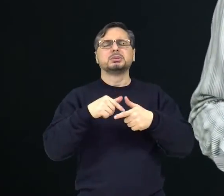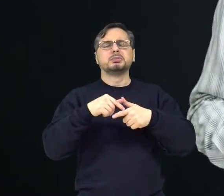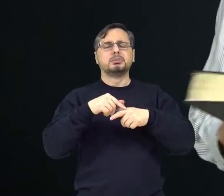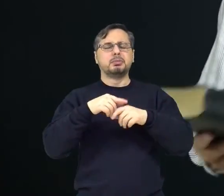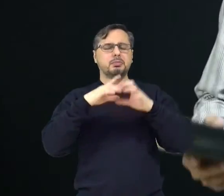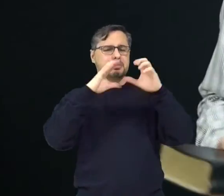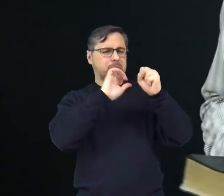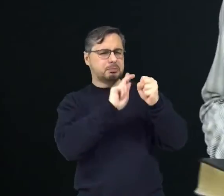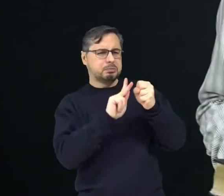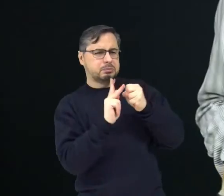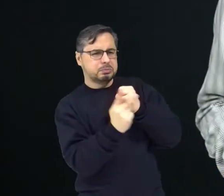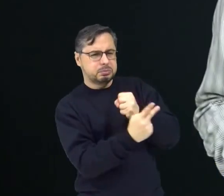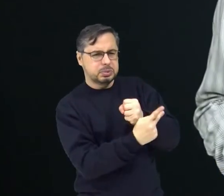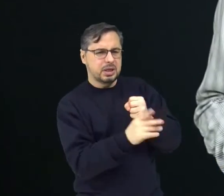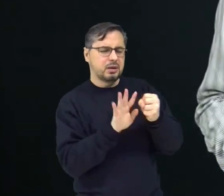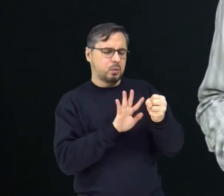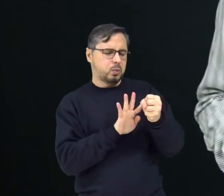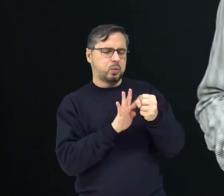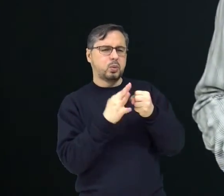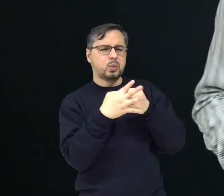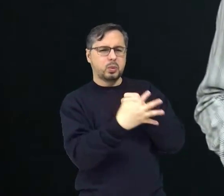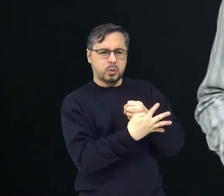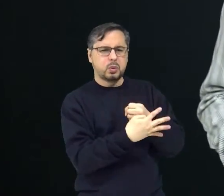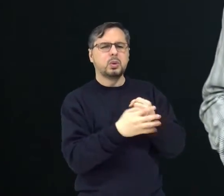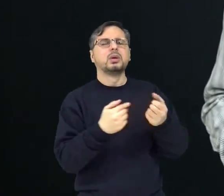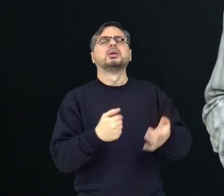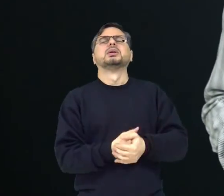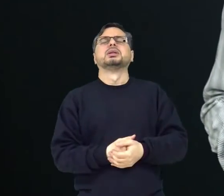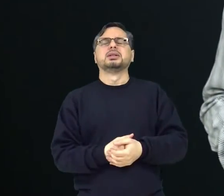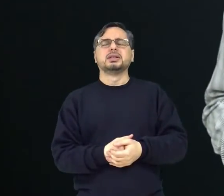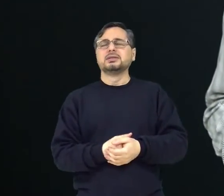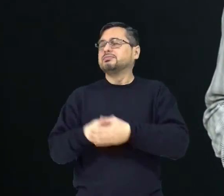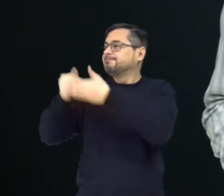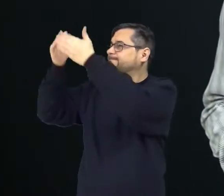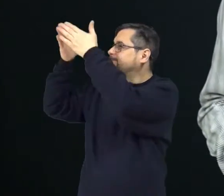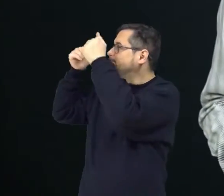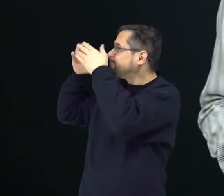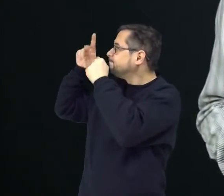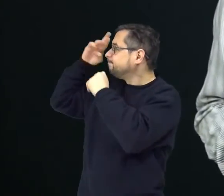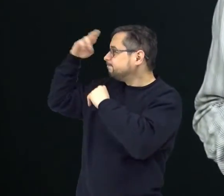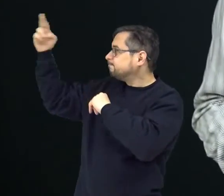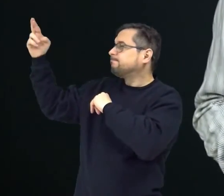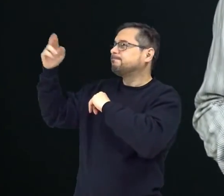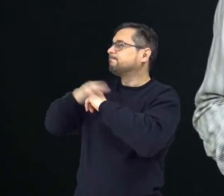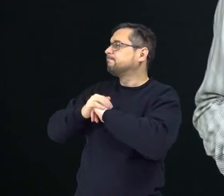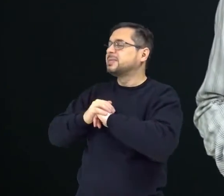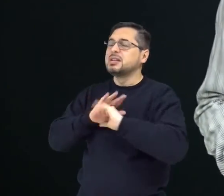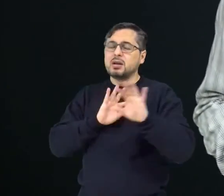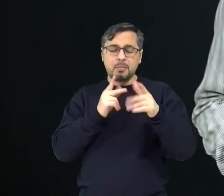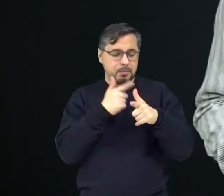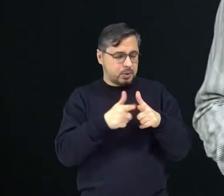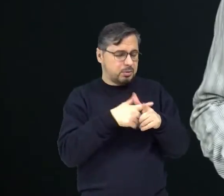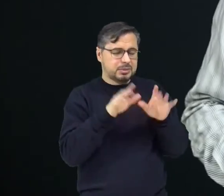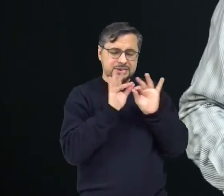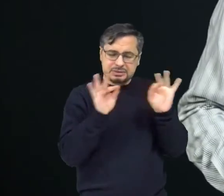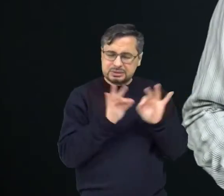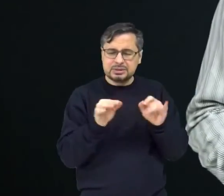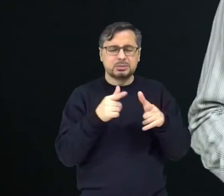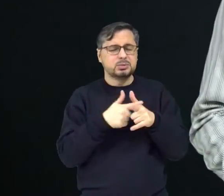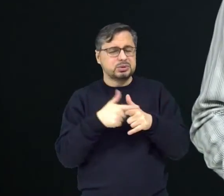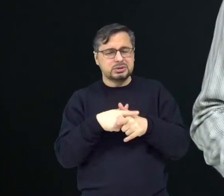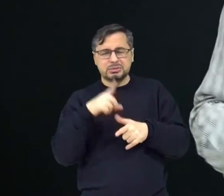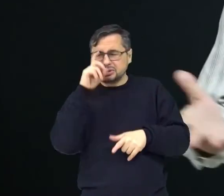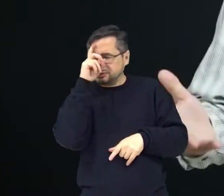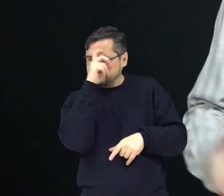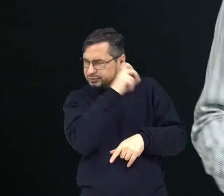Jesus em todos os momentos. Sejam eles simples, sejam eles crônicos, sejam complexos ou não. Invoque a presença